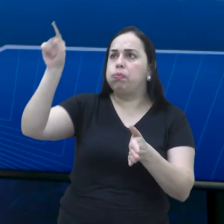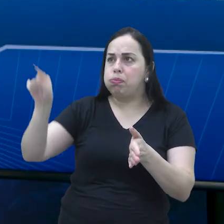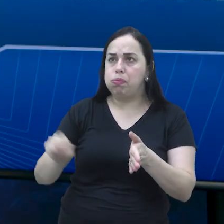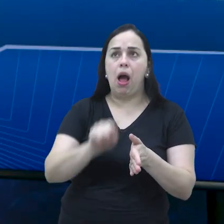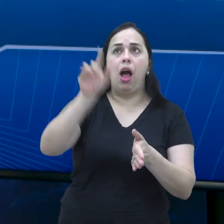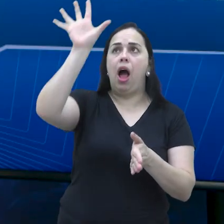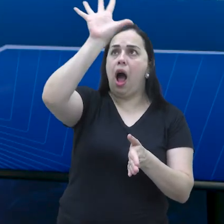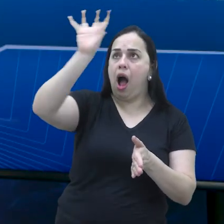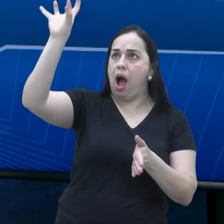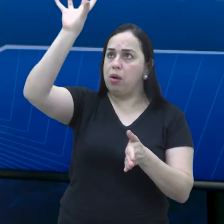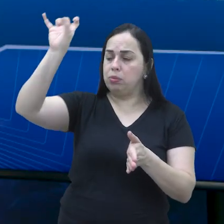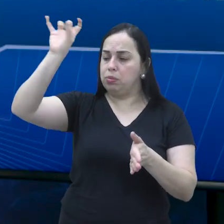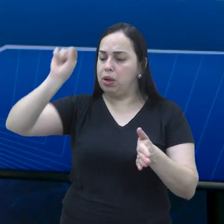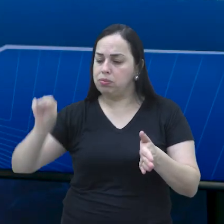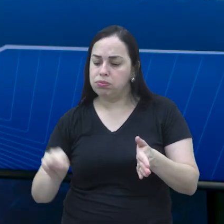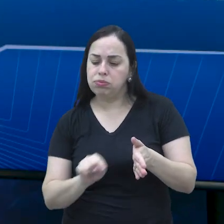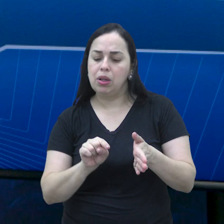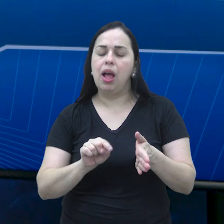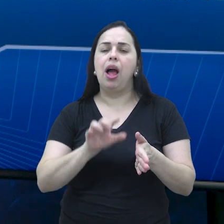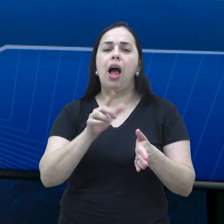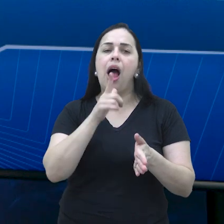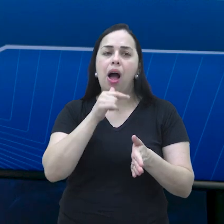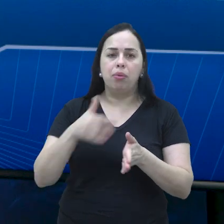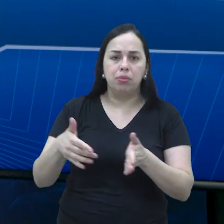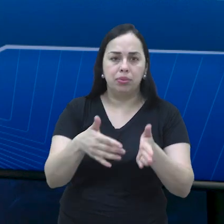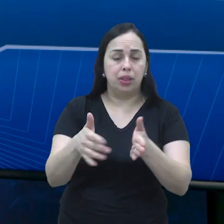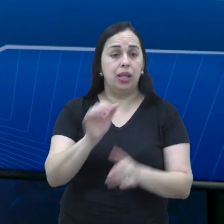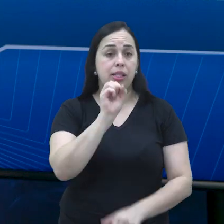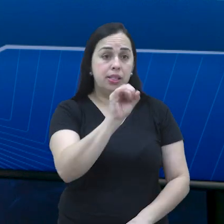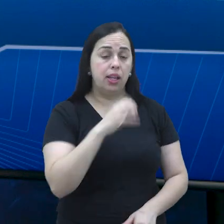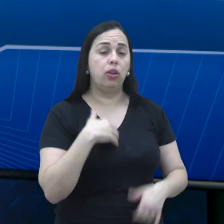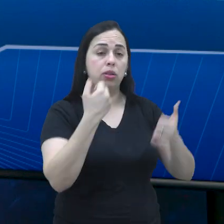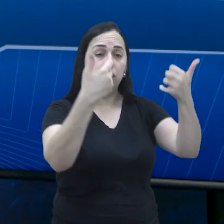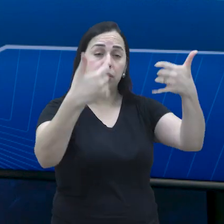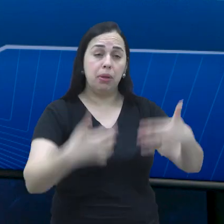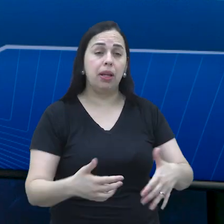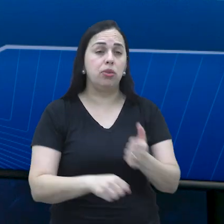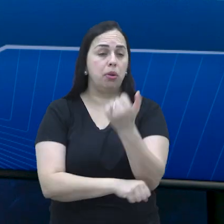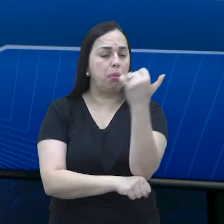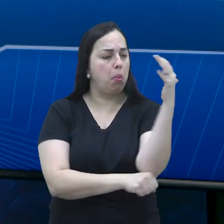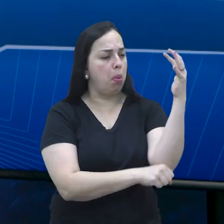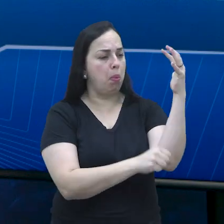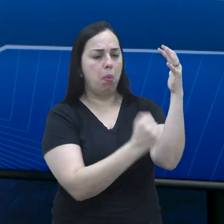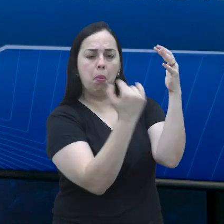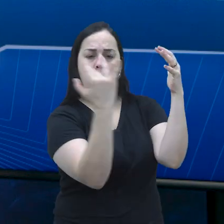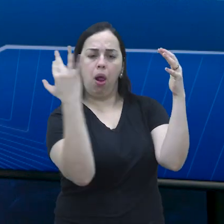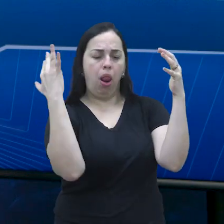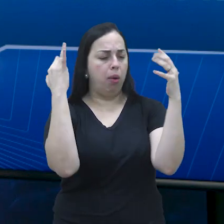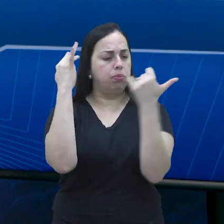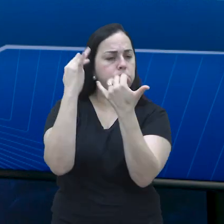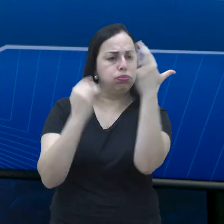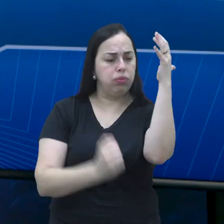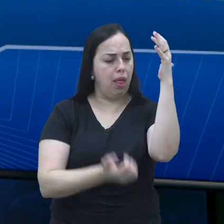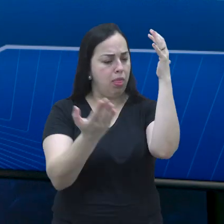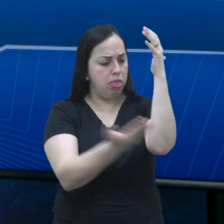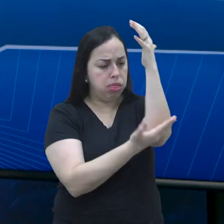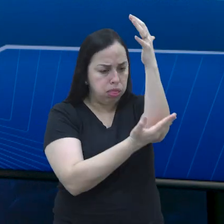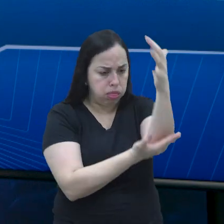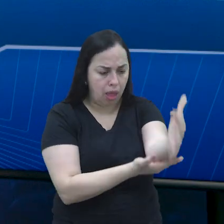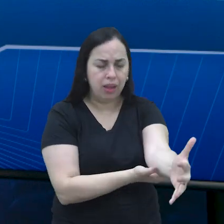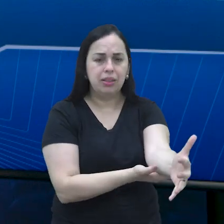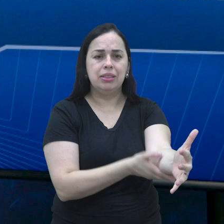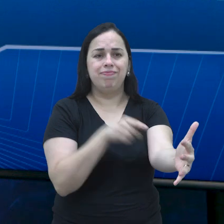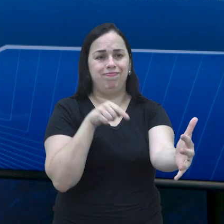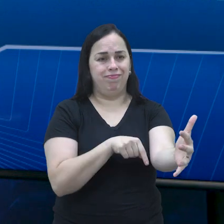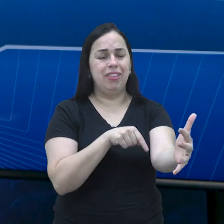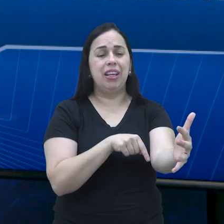fatores que influenciam o ciclo da água. Quando a gente fala do desmatamento, né, da questão de como a vegetação influencia no ciclo